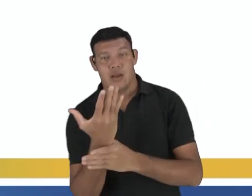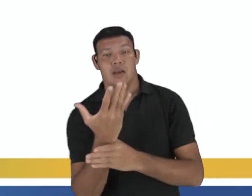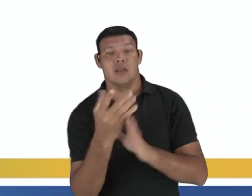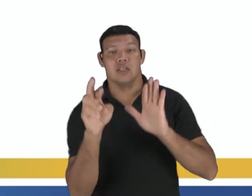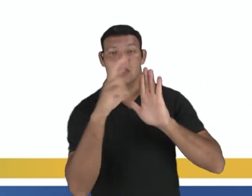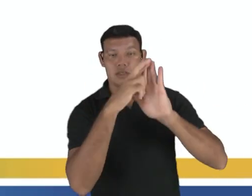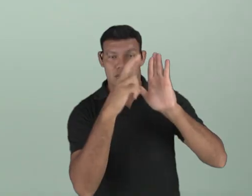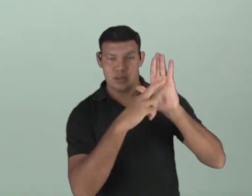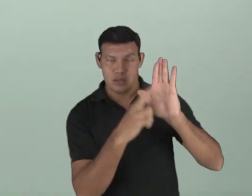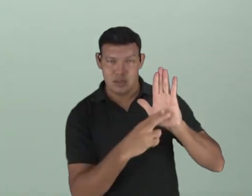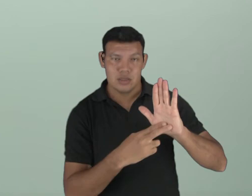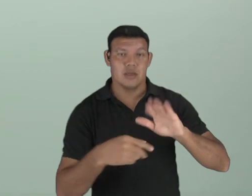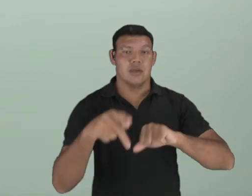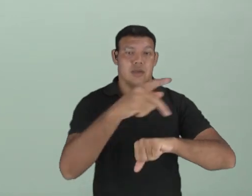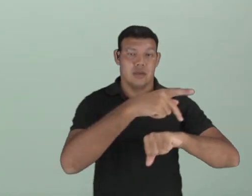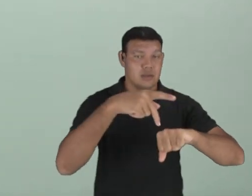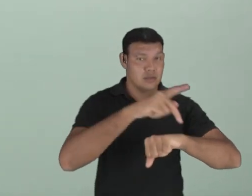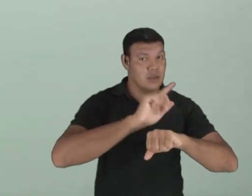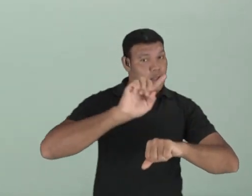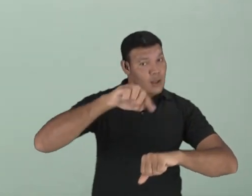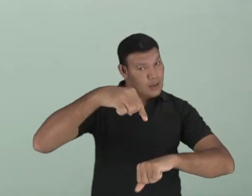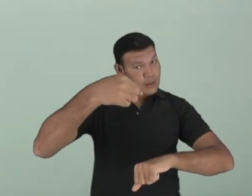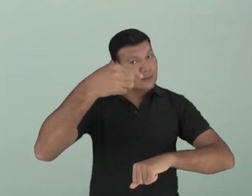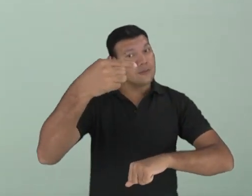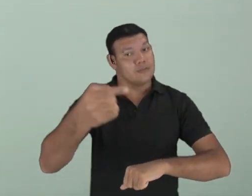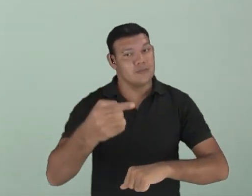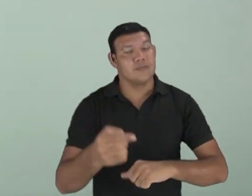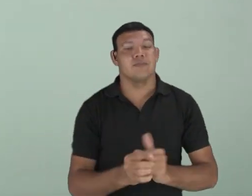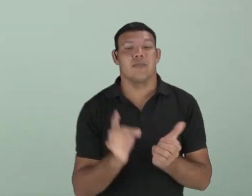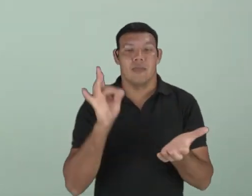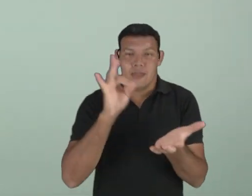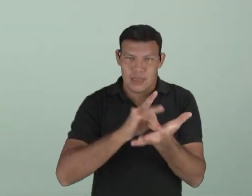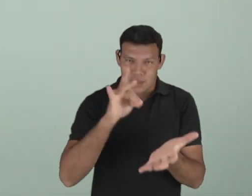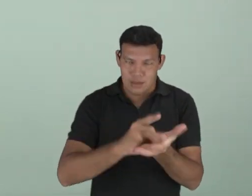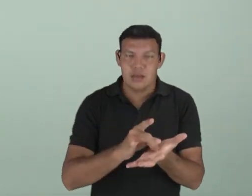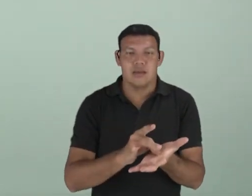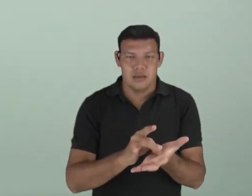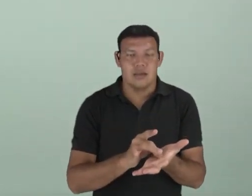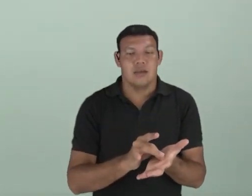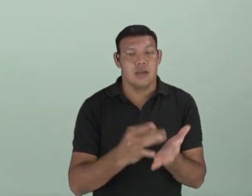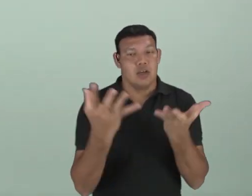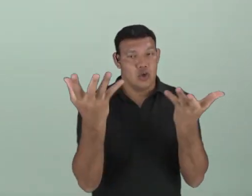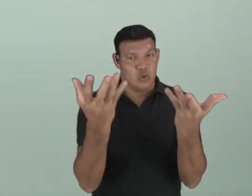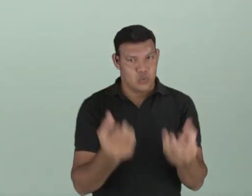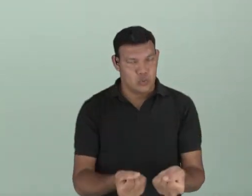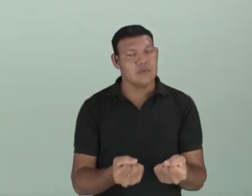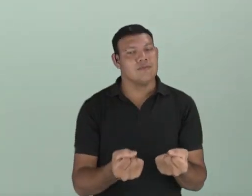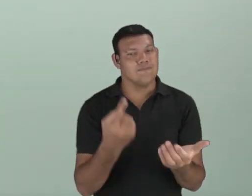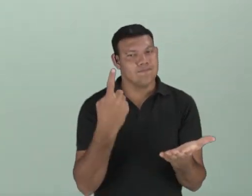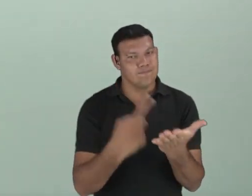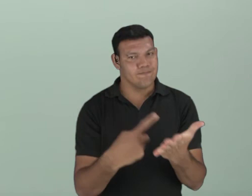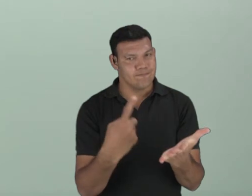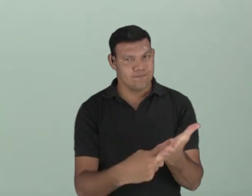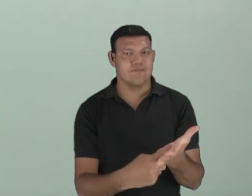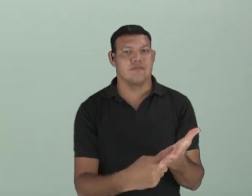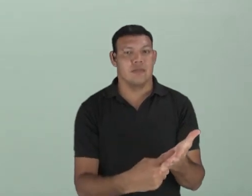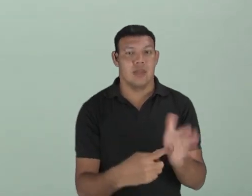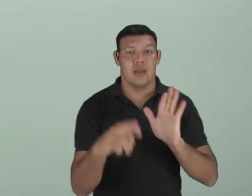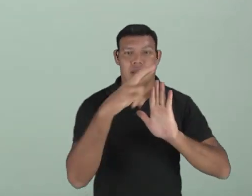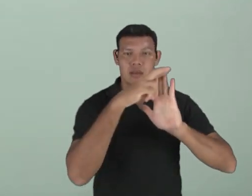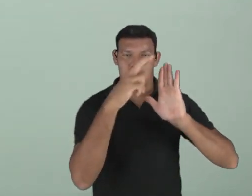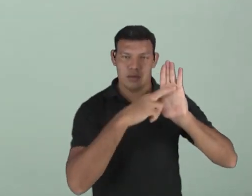ela vai criar as regras para as nações, né? E aí, depois que são ratificados pelos seus países membros, depois